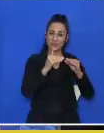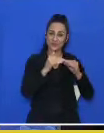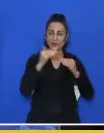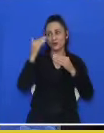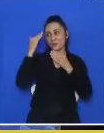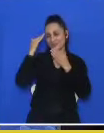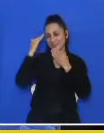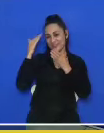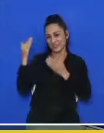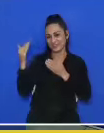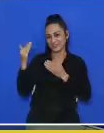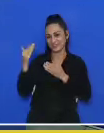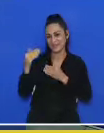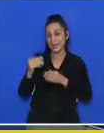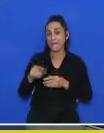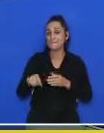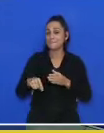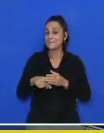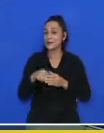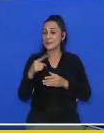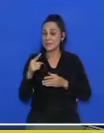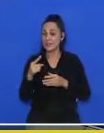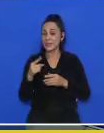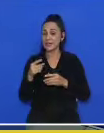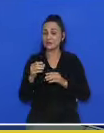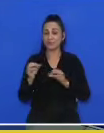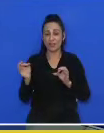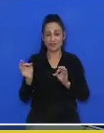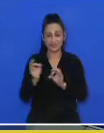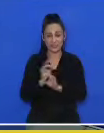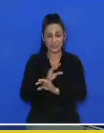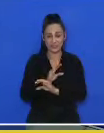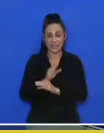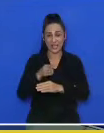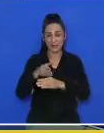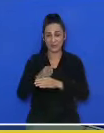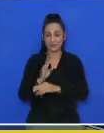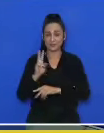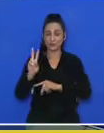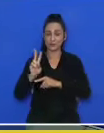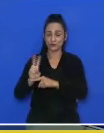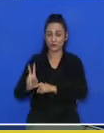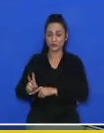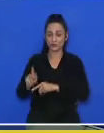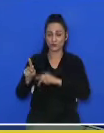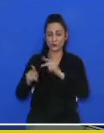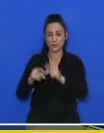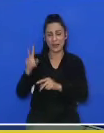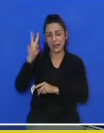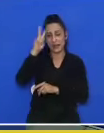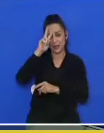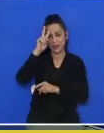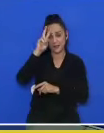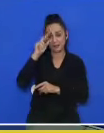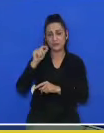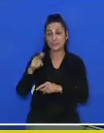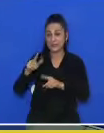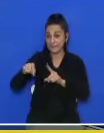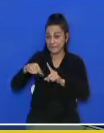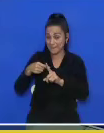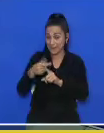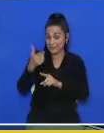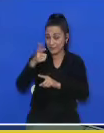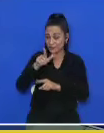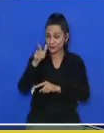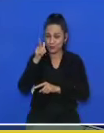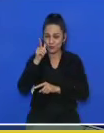confirmo. Obrigado. Primeira etapa do dia de sorte realizada, validada por nossas auditoras populares. Lembre-se, você tem mais uma chance